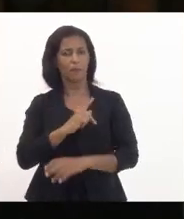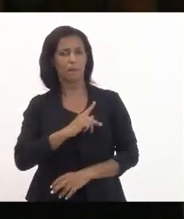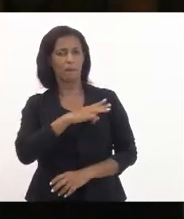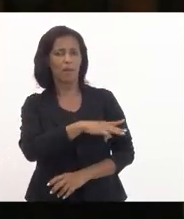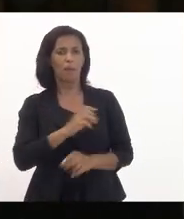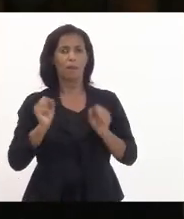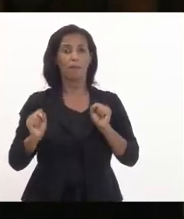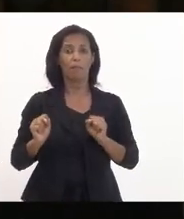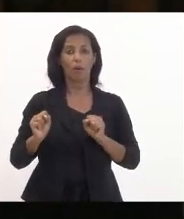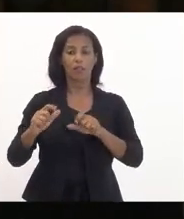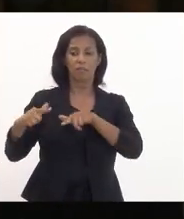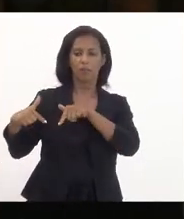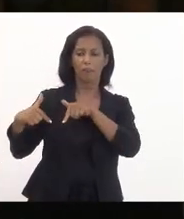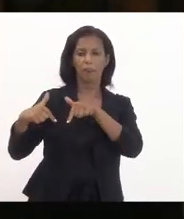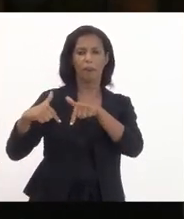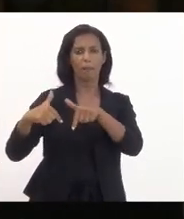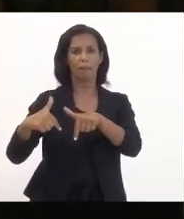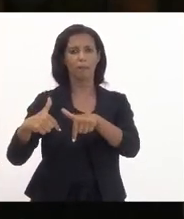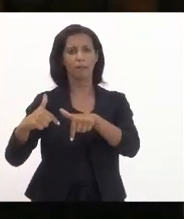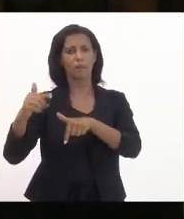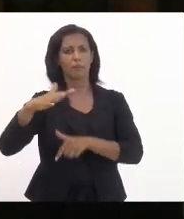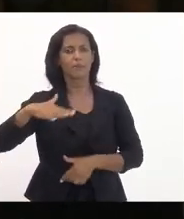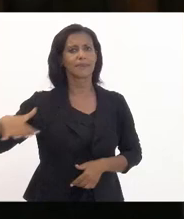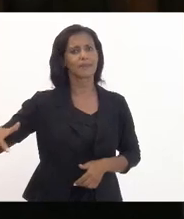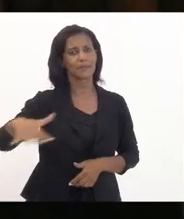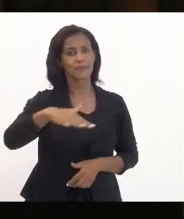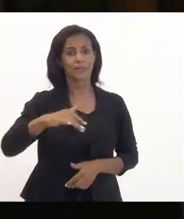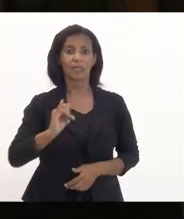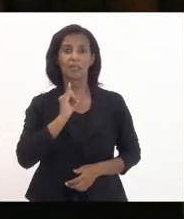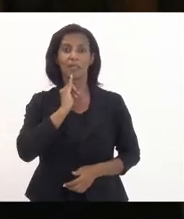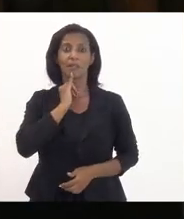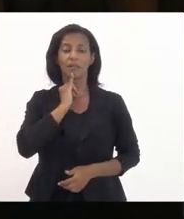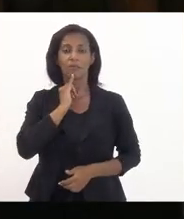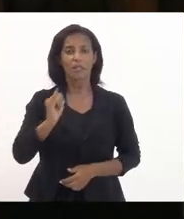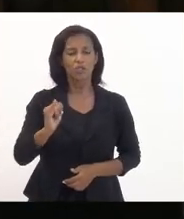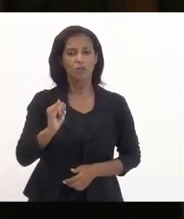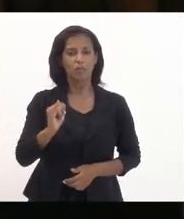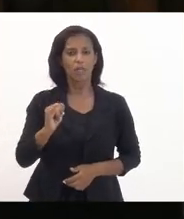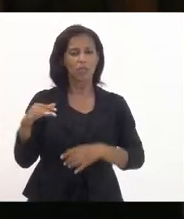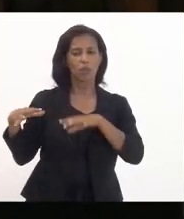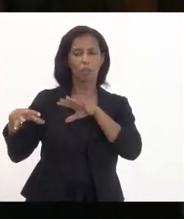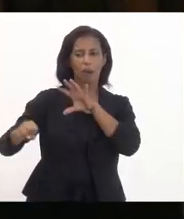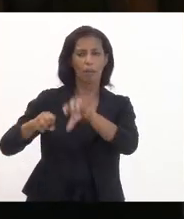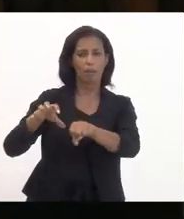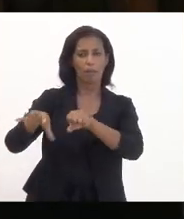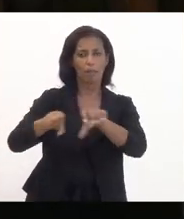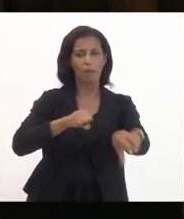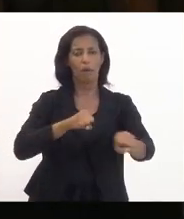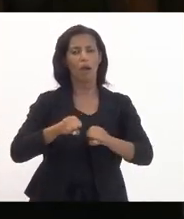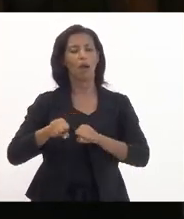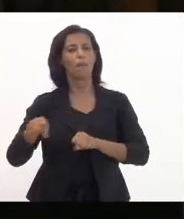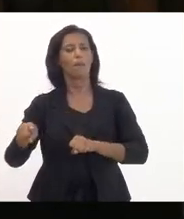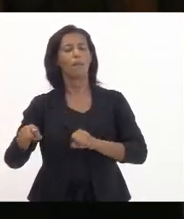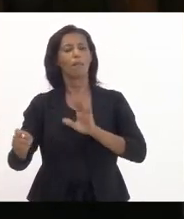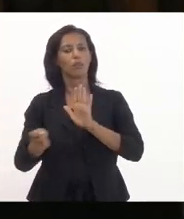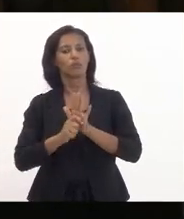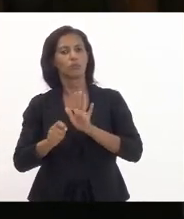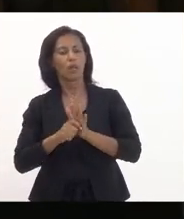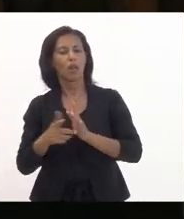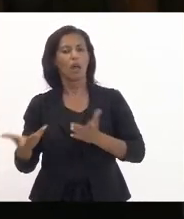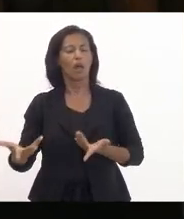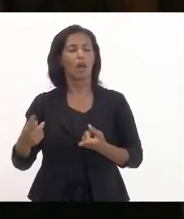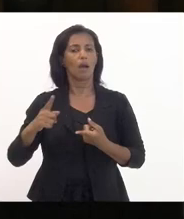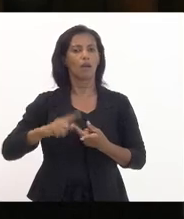possa executar operações nessas áreas, infelizmente dominadas por quadrilhas, pelo tráfico de drogas, por